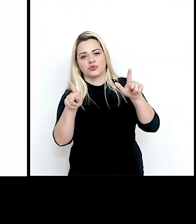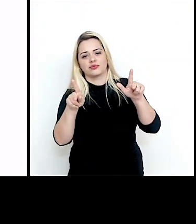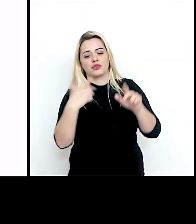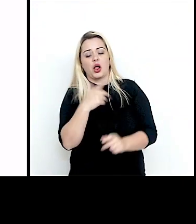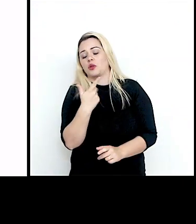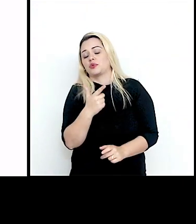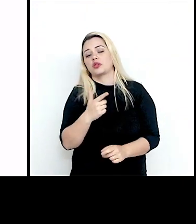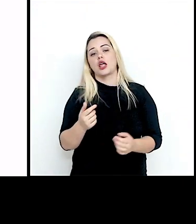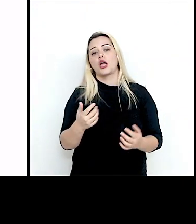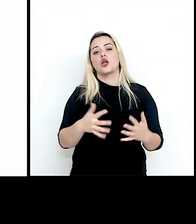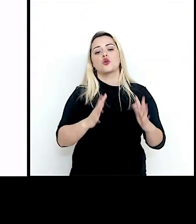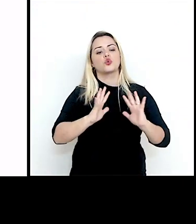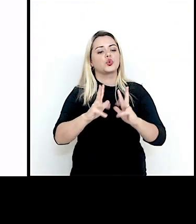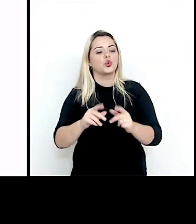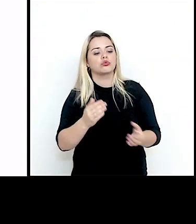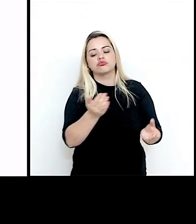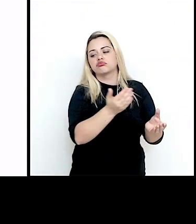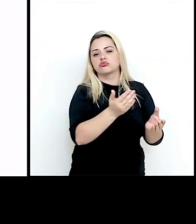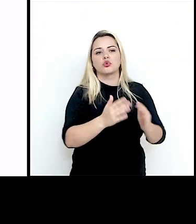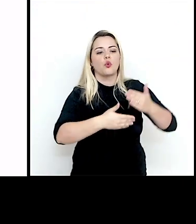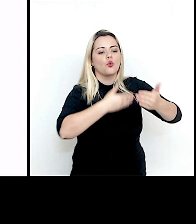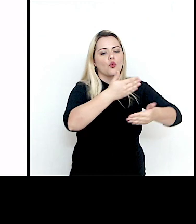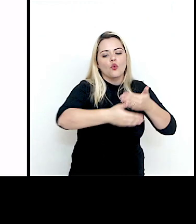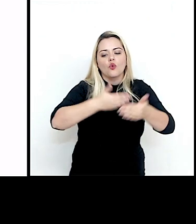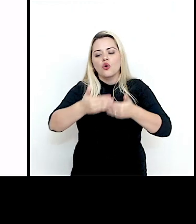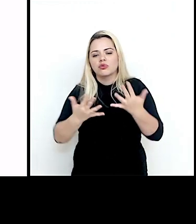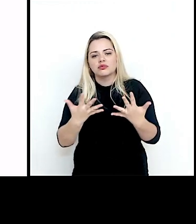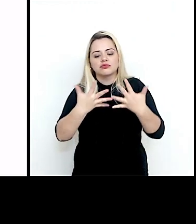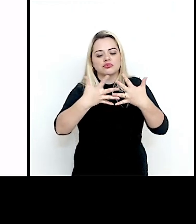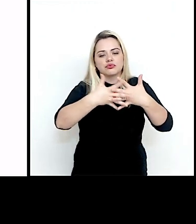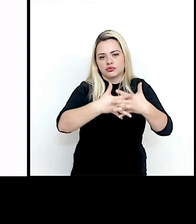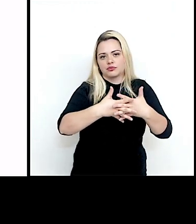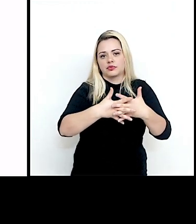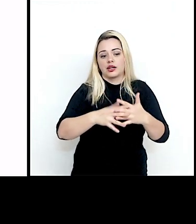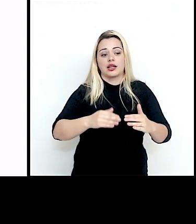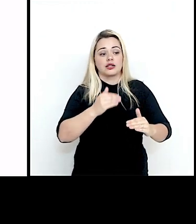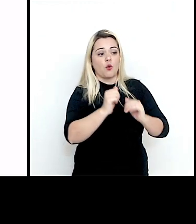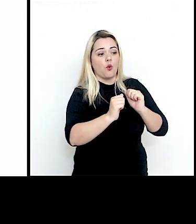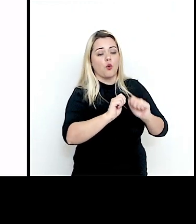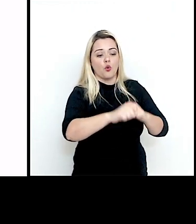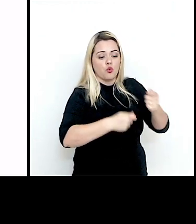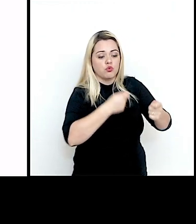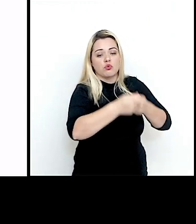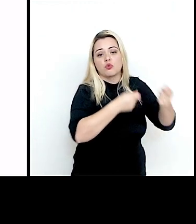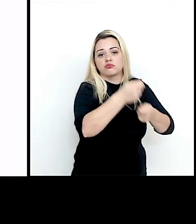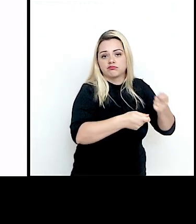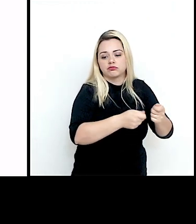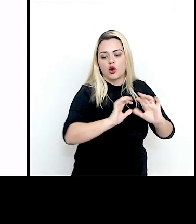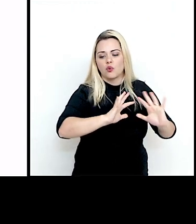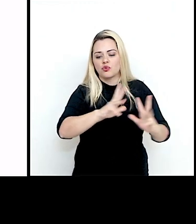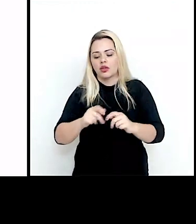verdadeiro a integração não é eles são eles competem né na verdade em vários setores